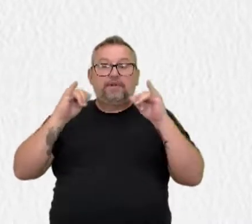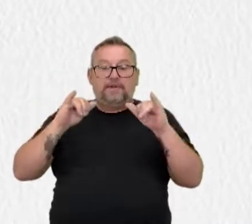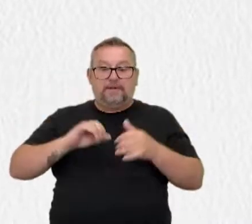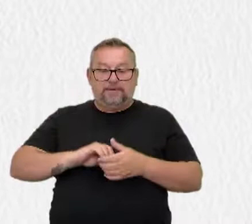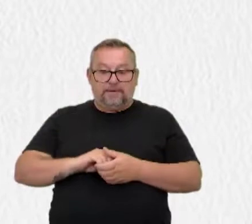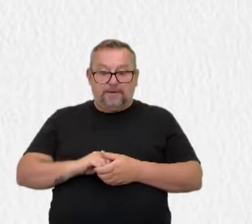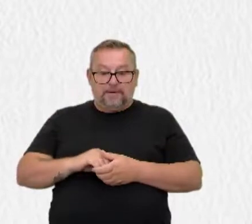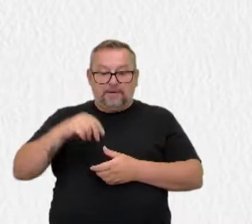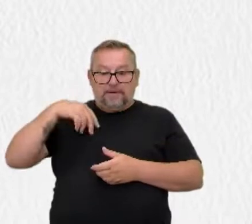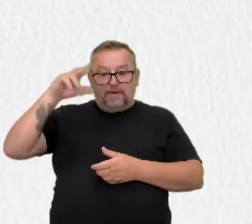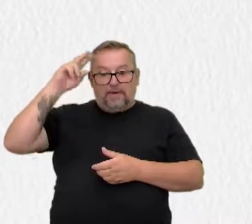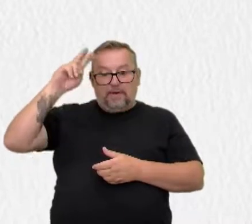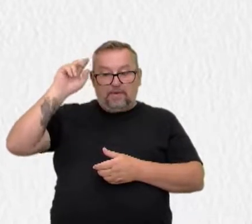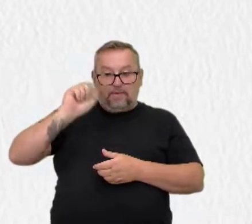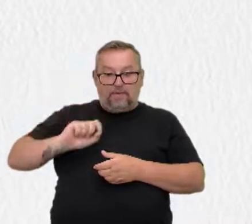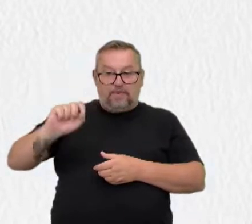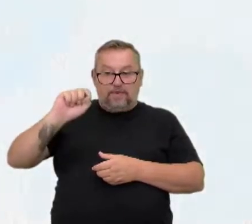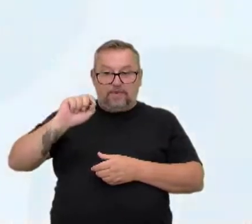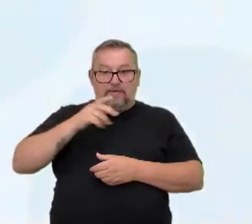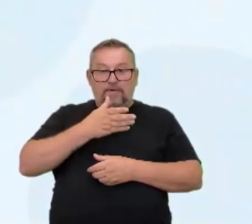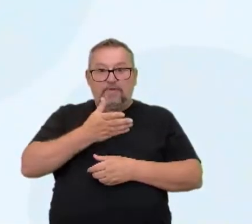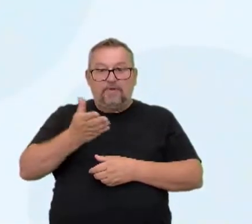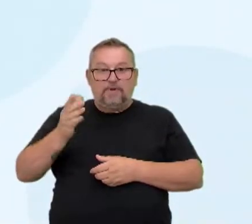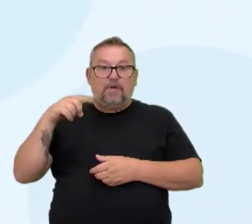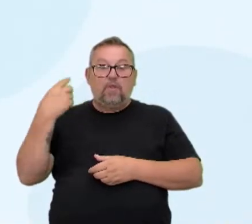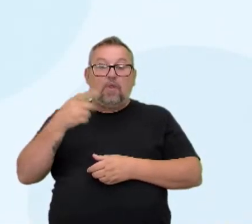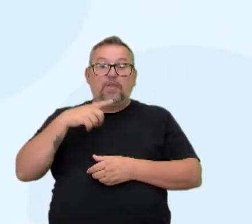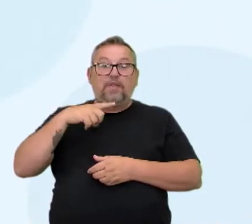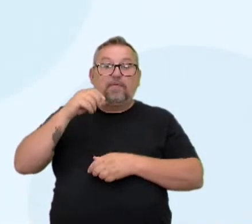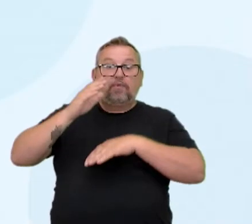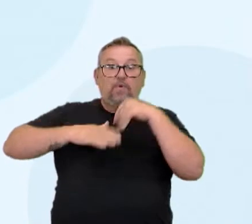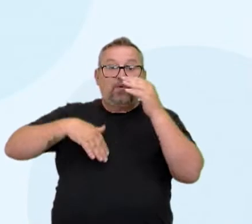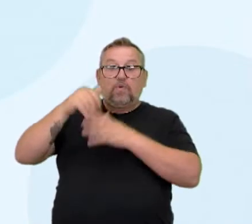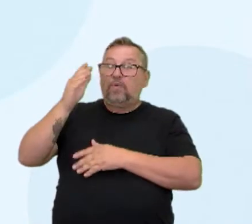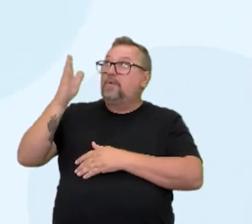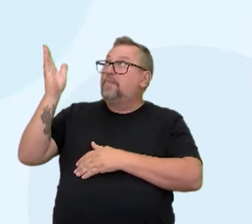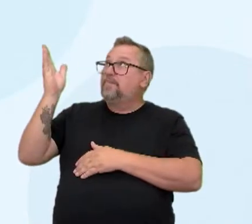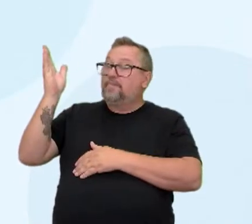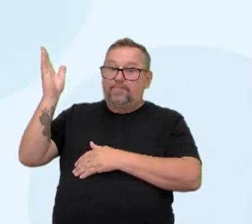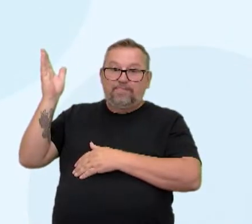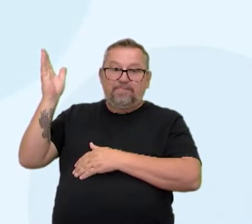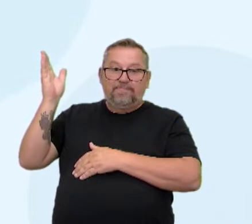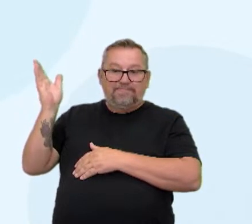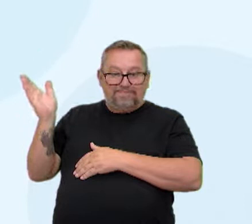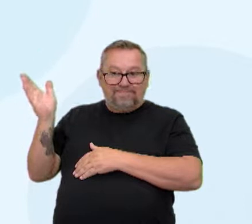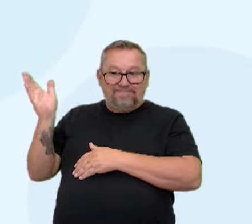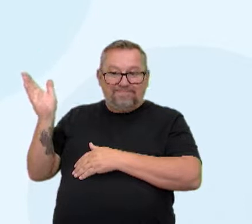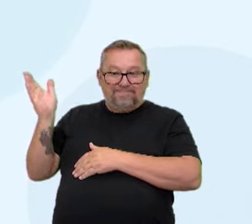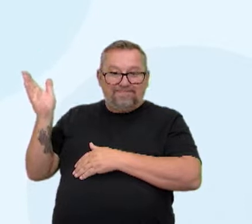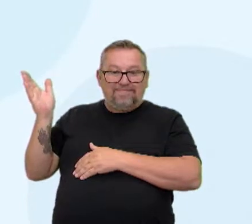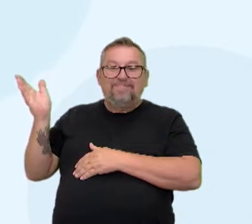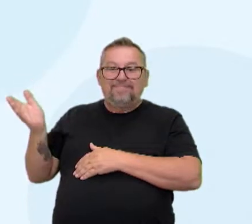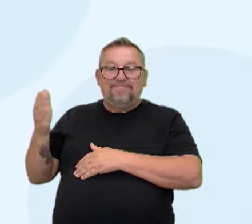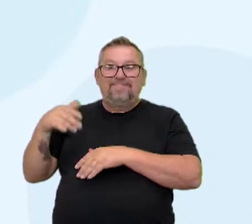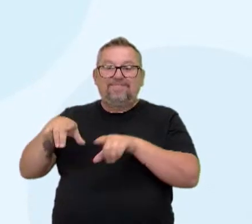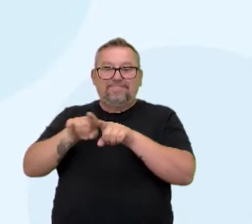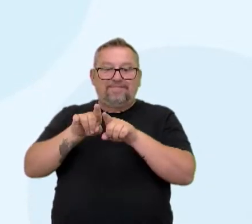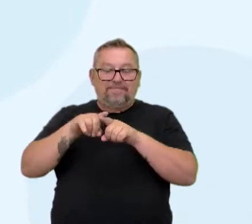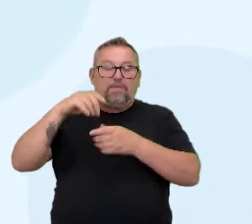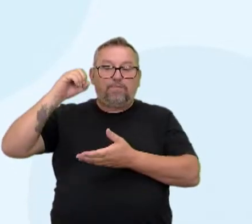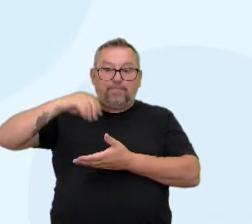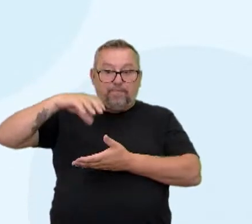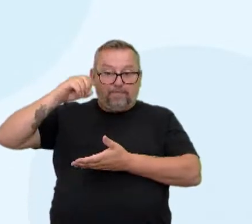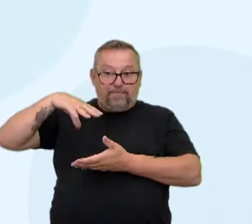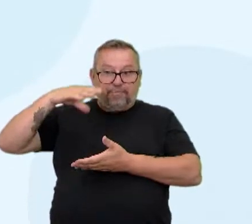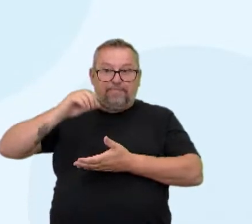gente? Lembrando aí na tela para vocês que nós temos a nossa competência, a nossa habilidade, né, e o nosso objetivo. Pode tirar um print para que